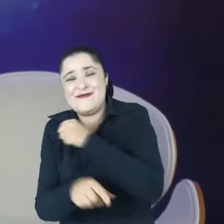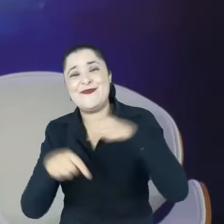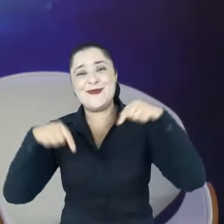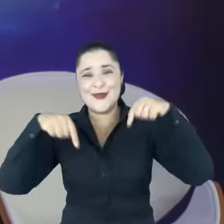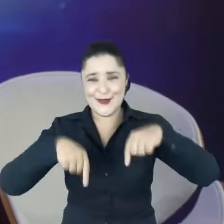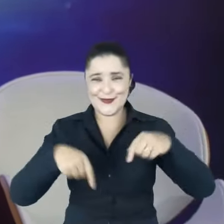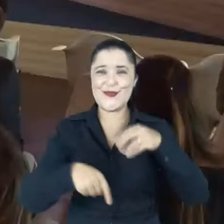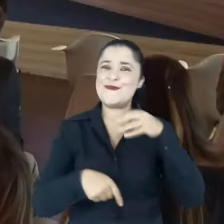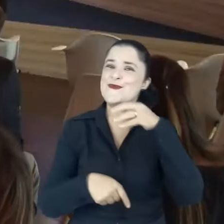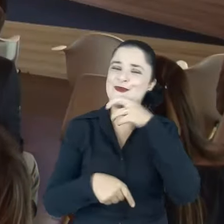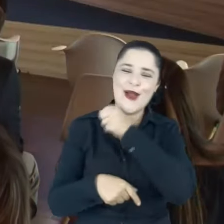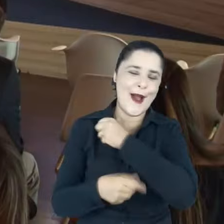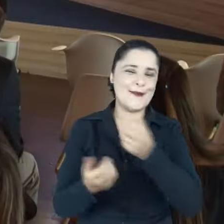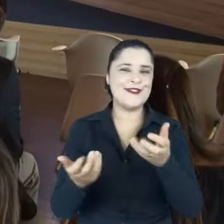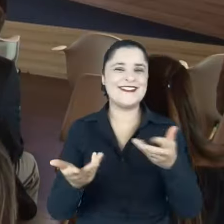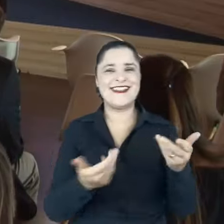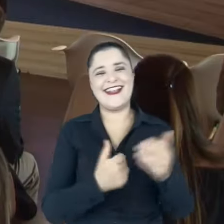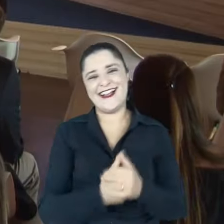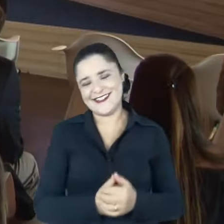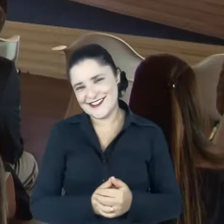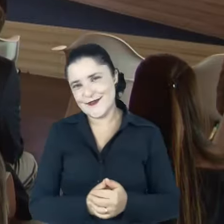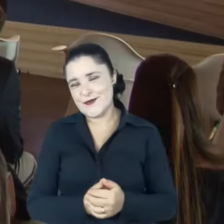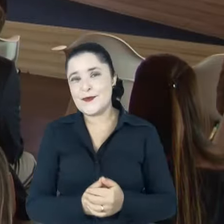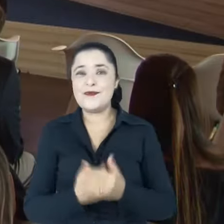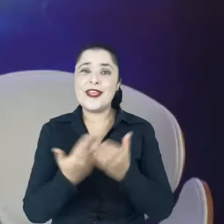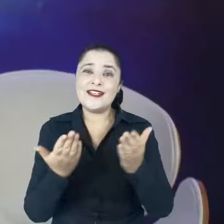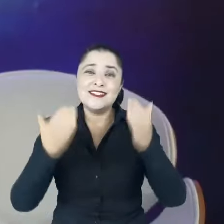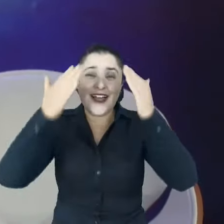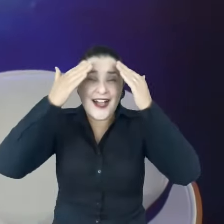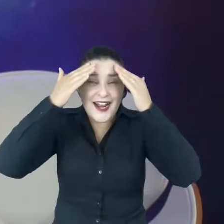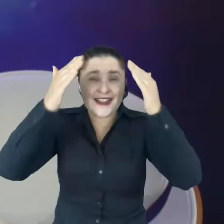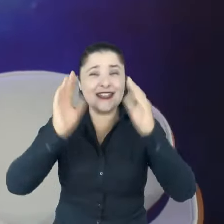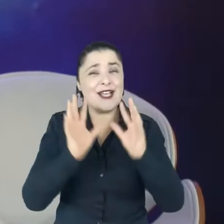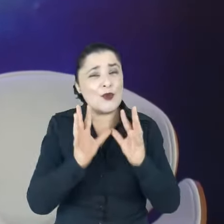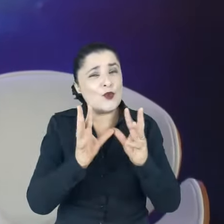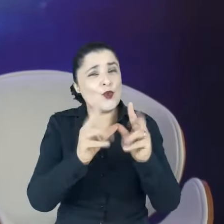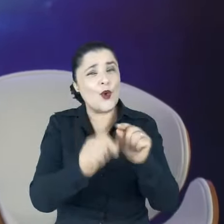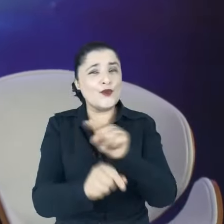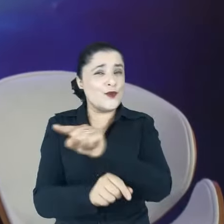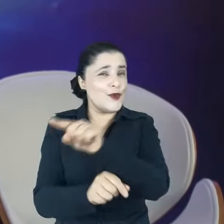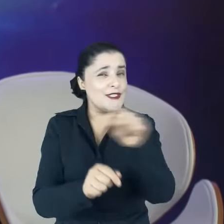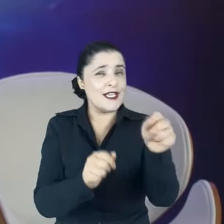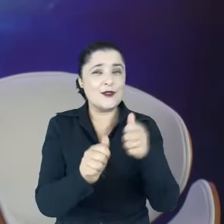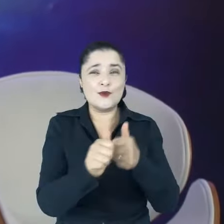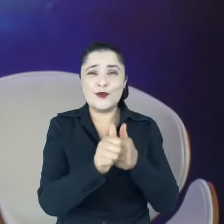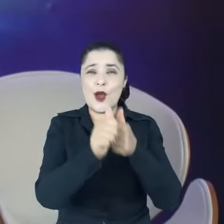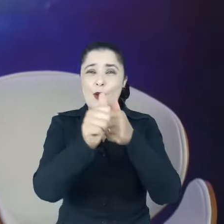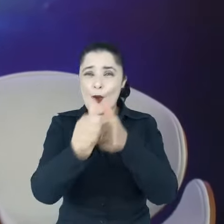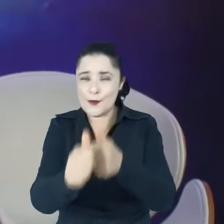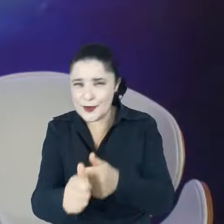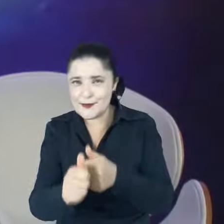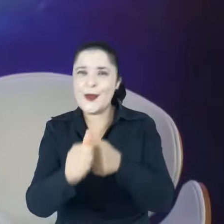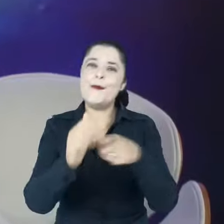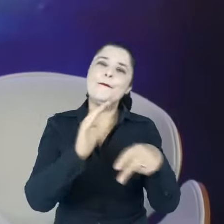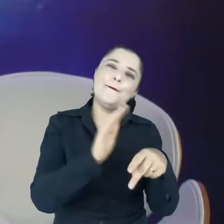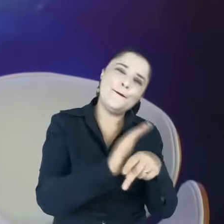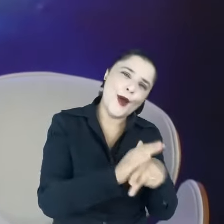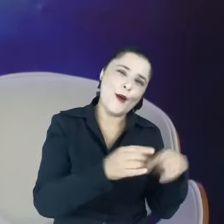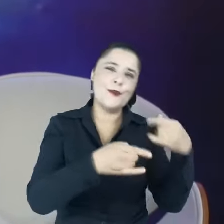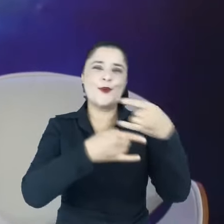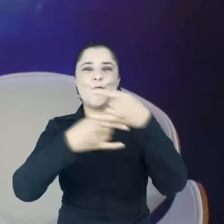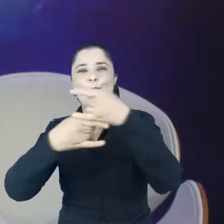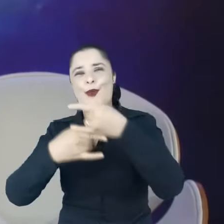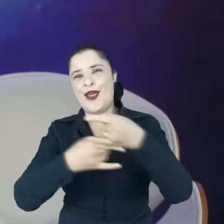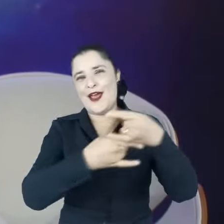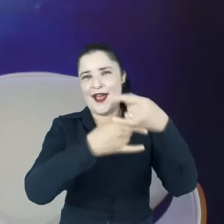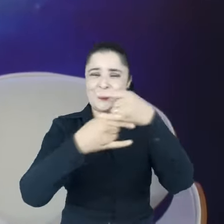muito acelerado. Então, a gente agradece a todos vocês que nos acompanharam online, os que estão aqui presentes, que a gente sabe o desafio que